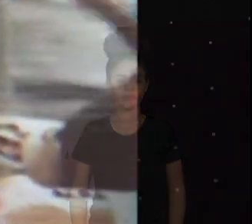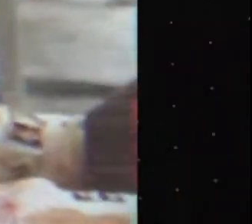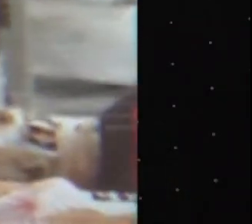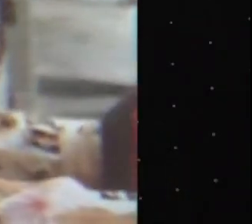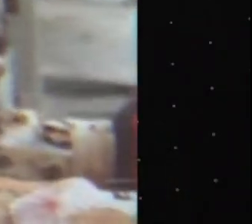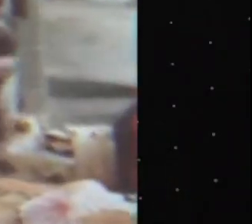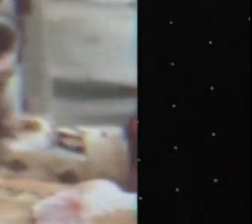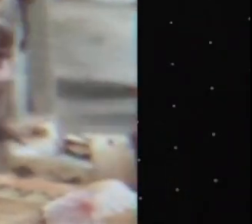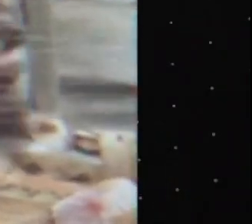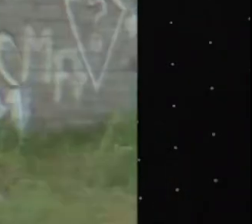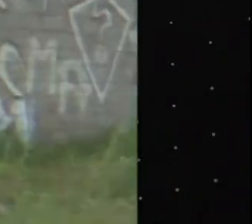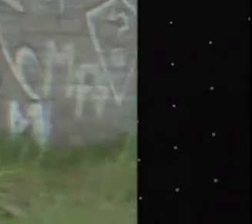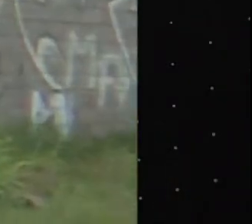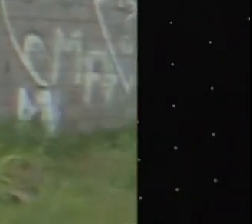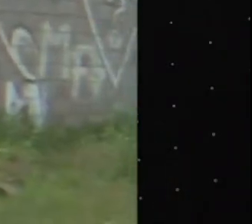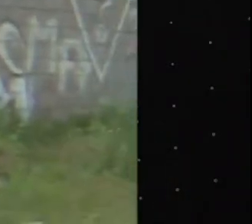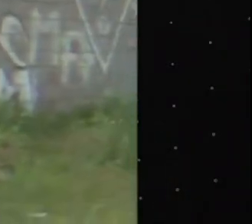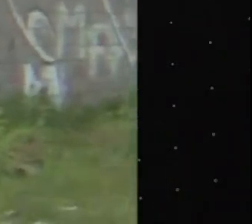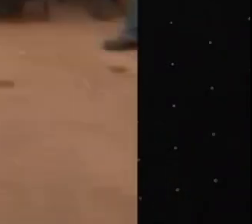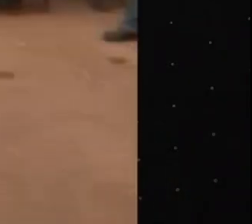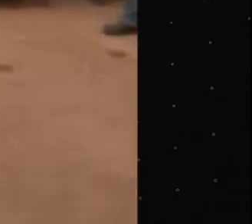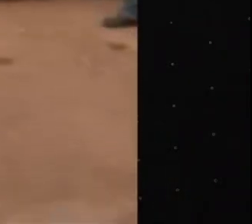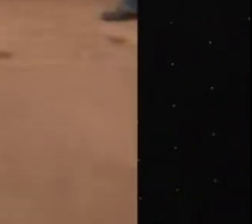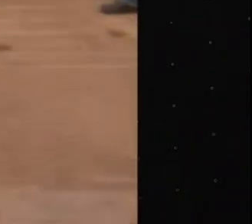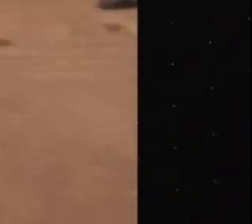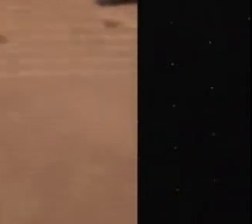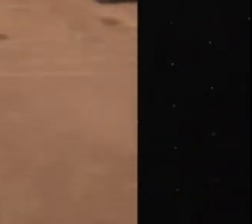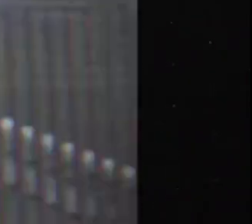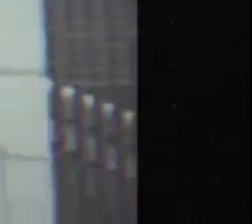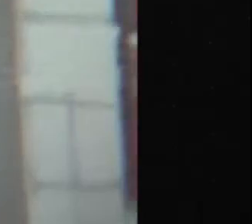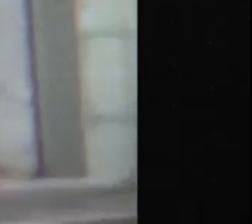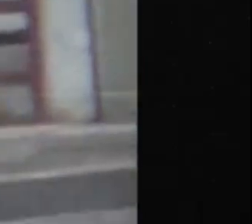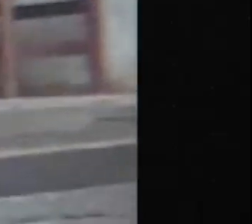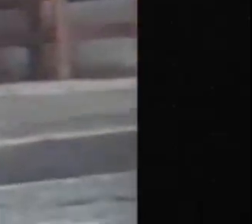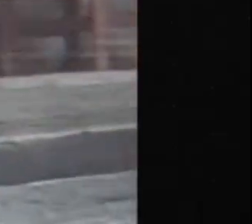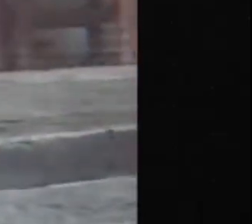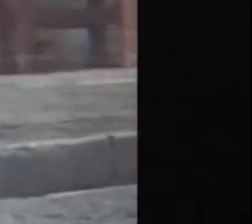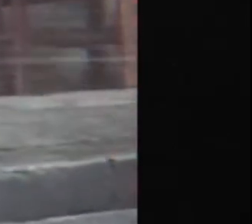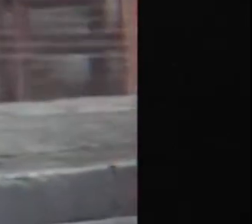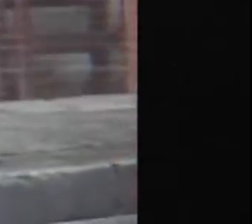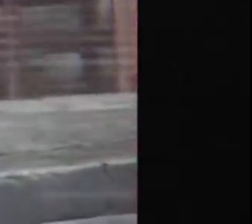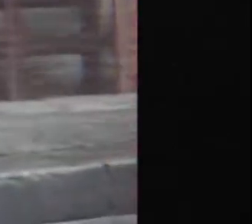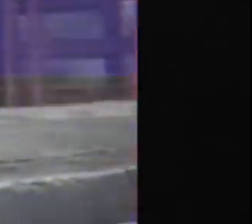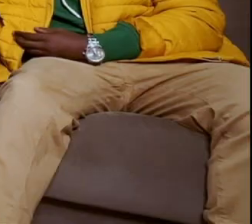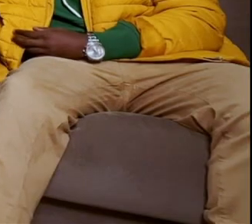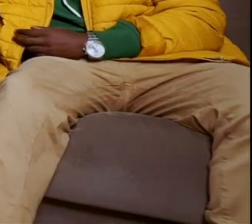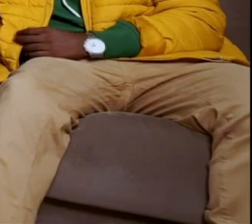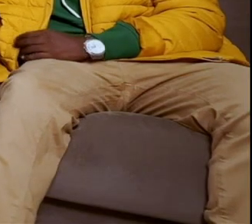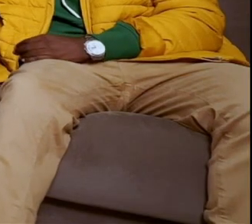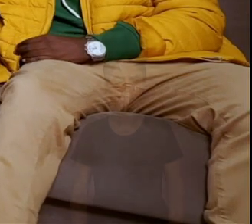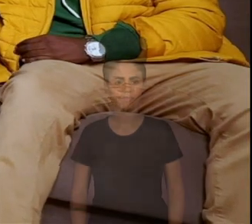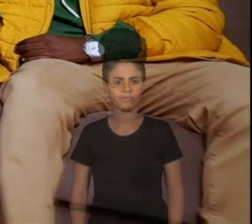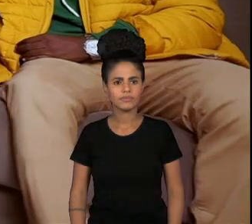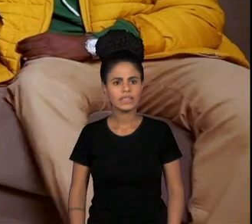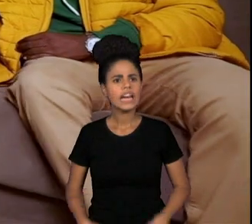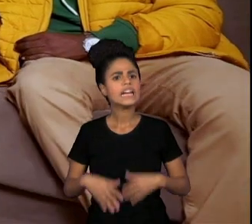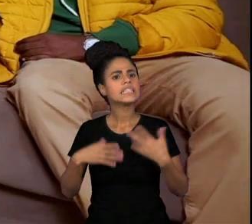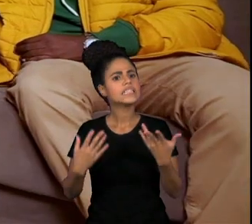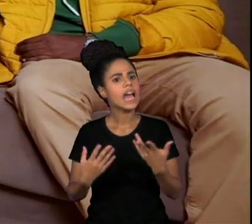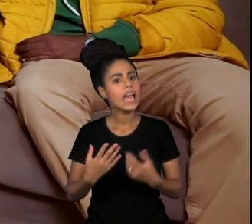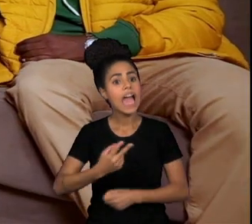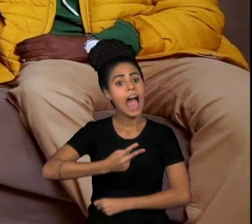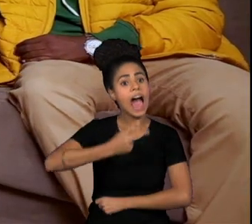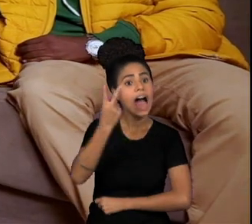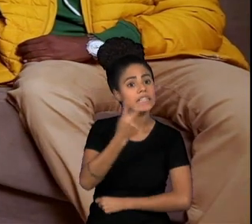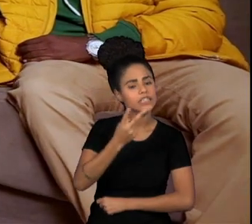da cela, minhas linhas voando, cheia de seró e dó das cabeças quando rela nela. Partiu para o baile, fugiu da balela. E aí vem a segunda viagem.